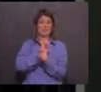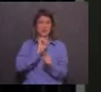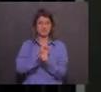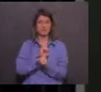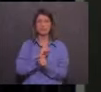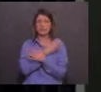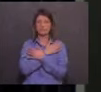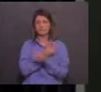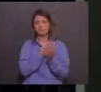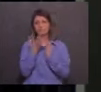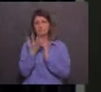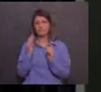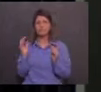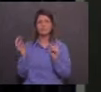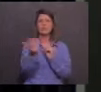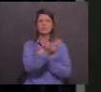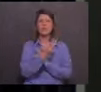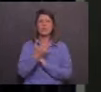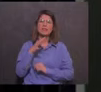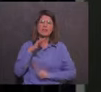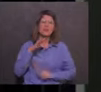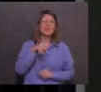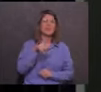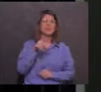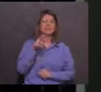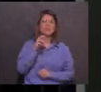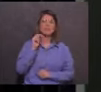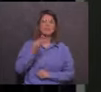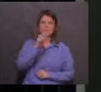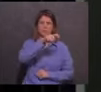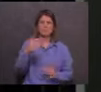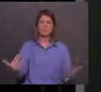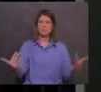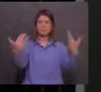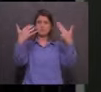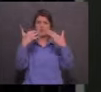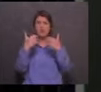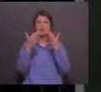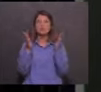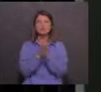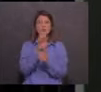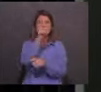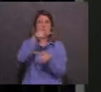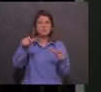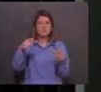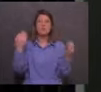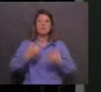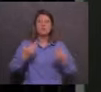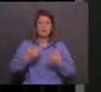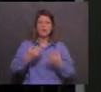discípulos, cerca de 3.000 pessoas, e todos eram assíduos ao ensino